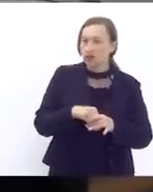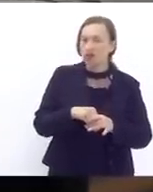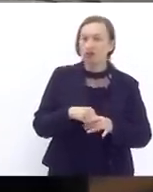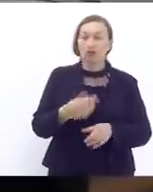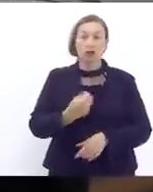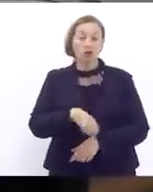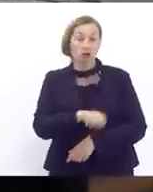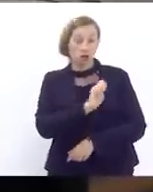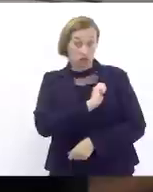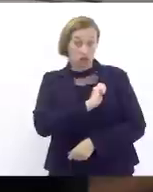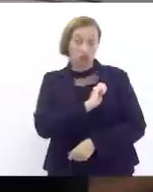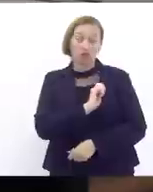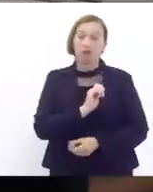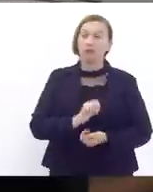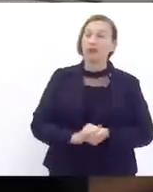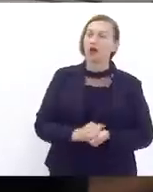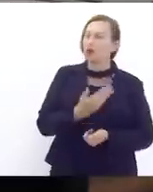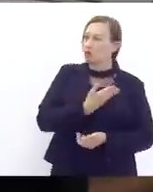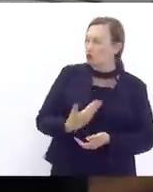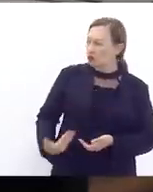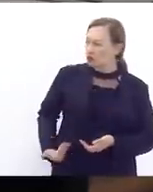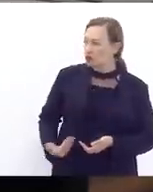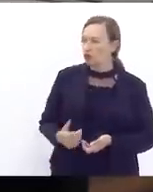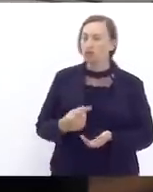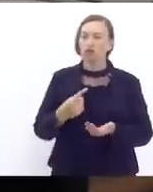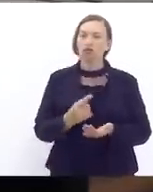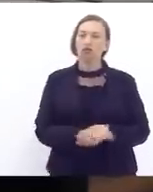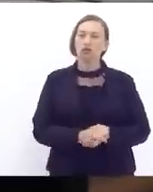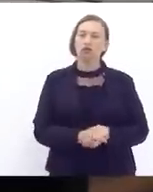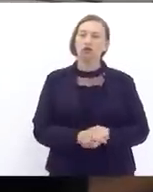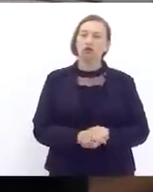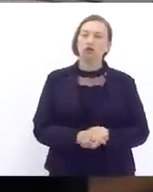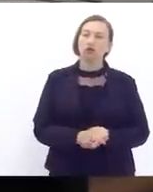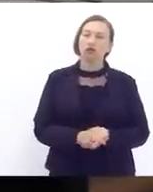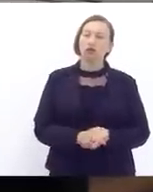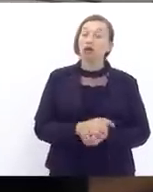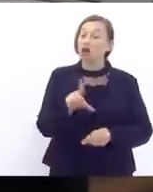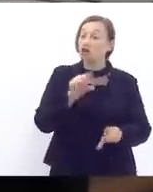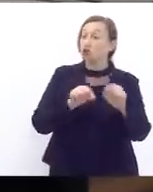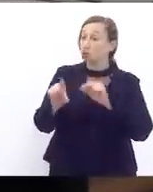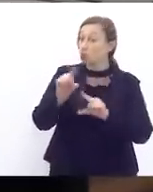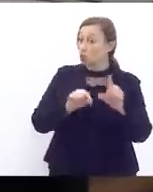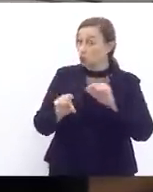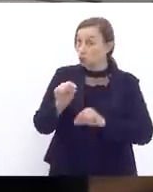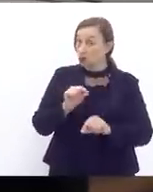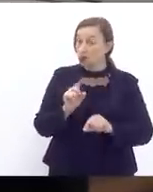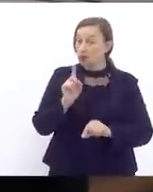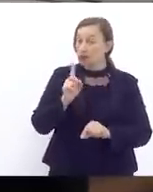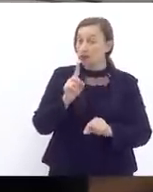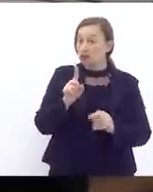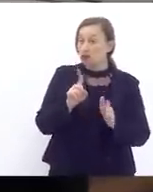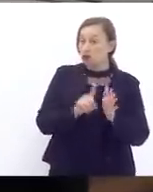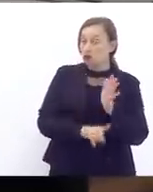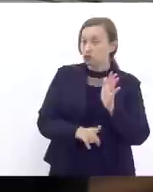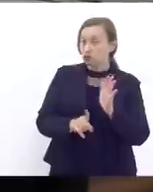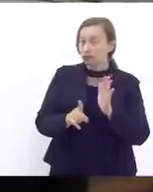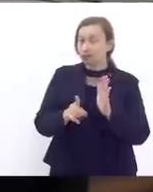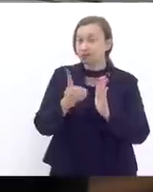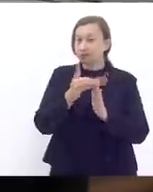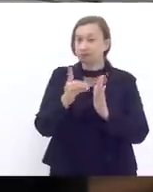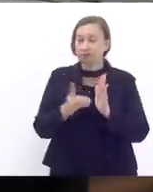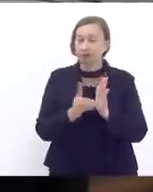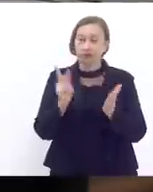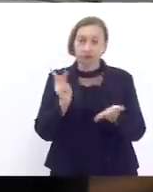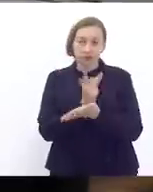fiscal tá o governador tinha a condição e a escolha de não baixar o Decreto que é ilegal